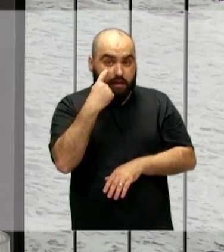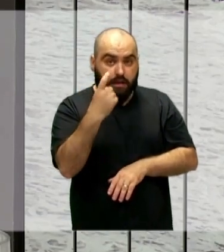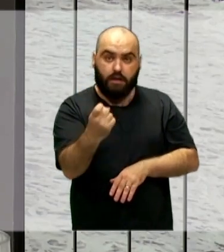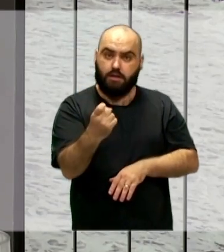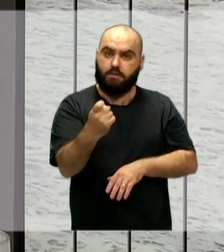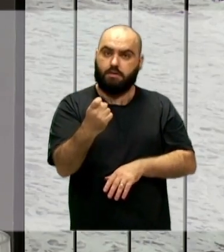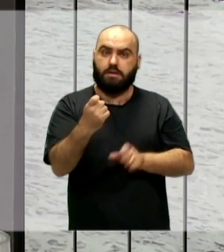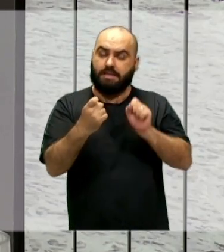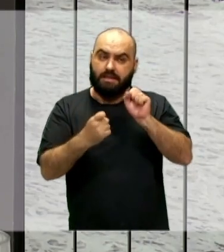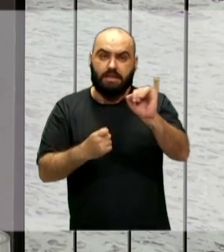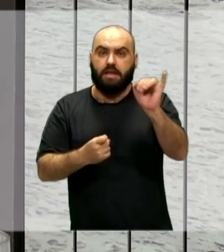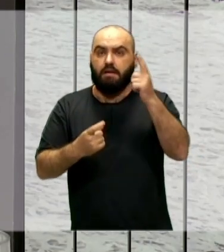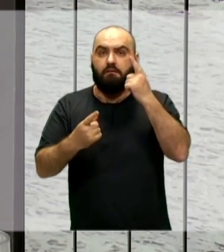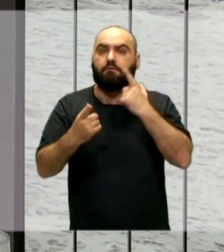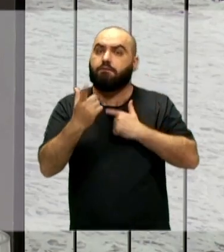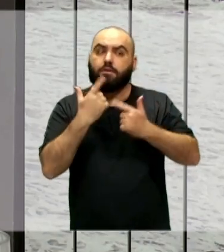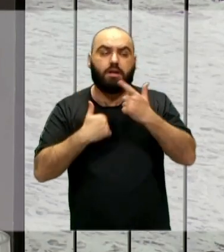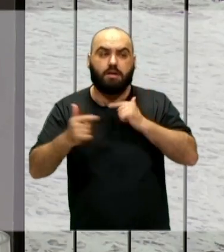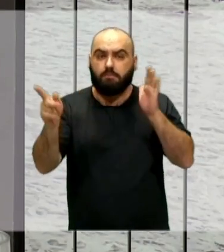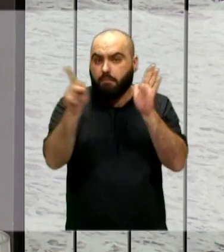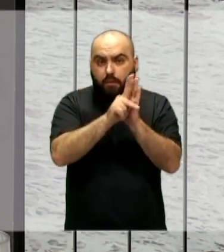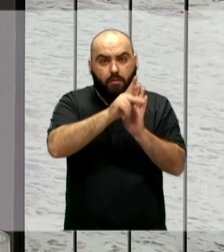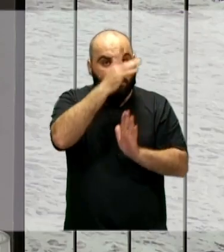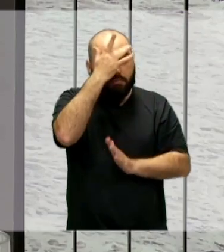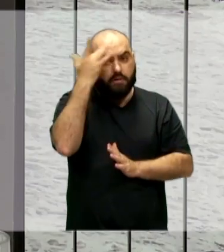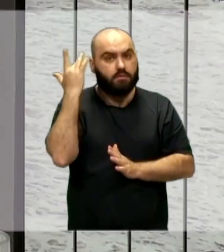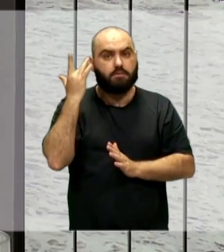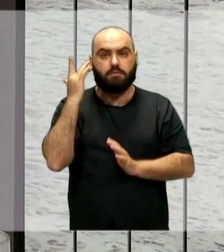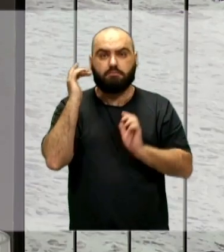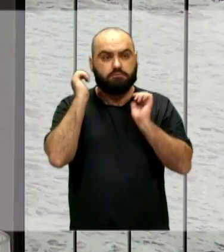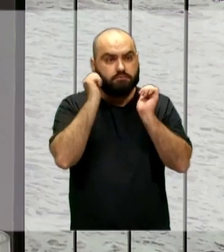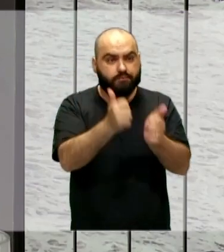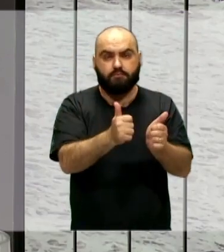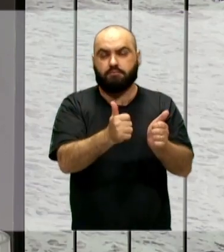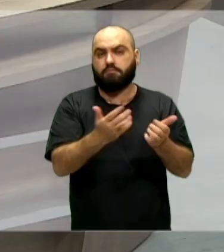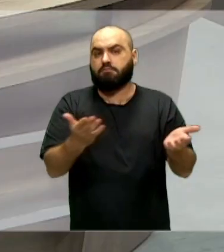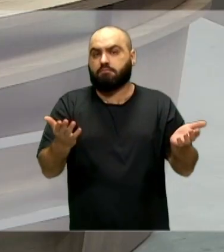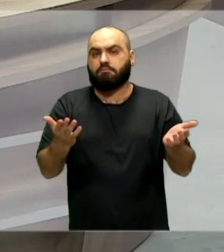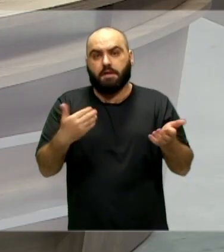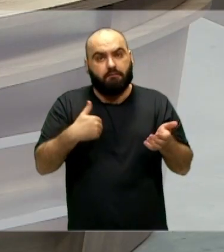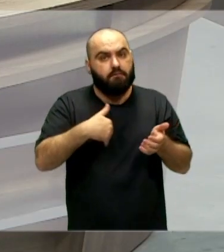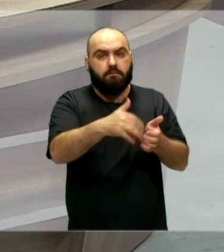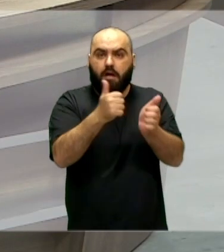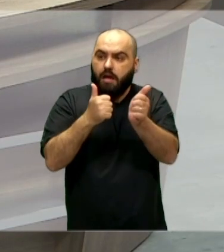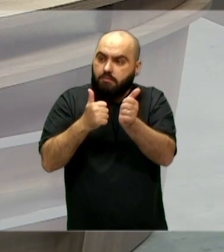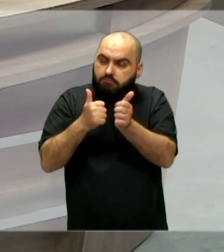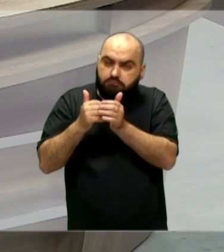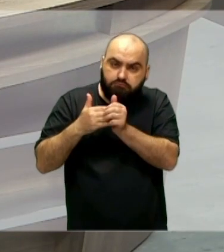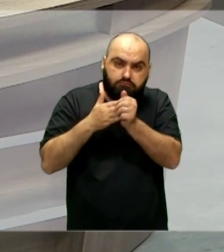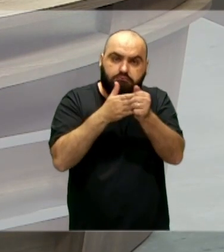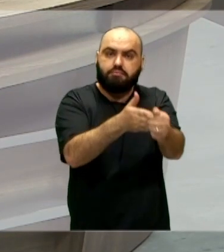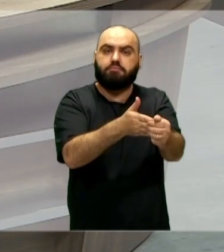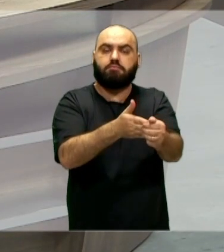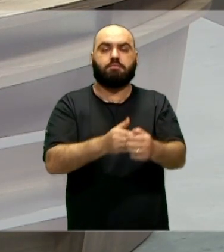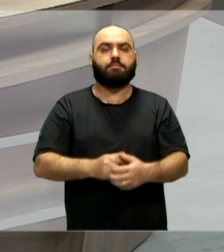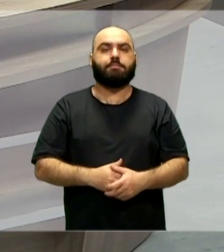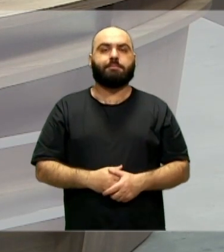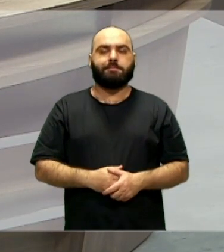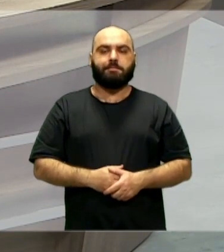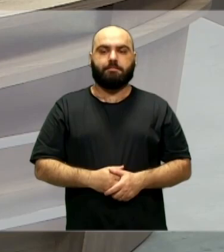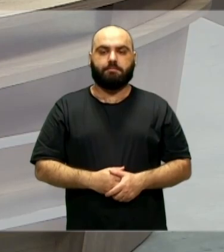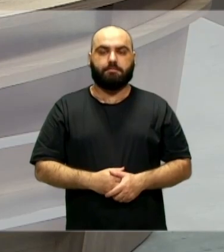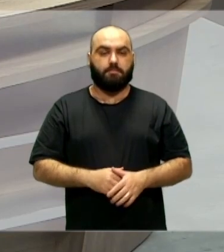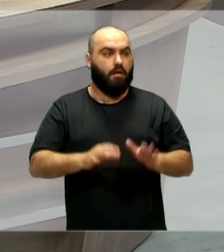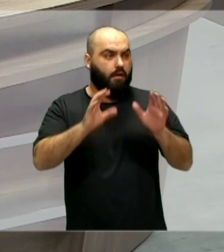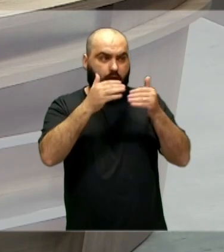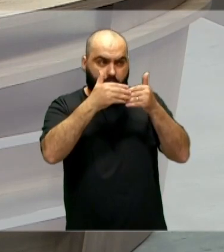do indivíduo. Se não, a gente segue fazendo um acompanhamento clínico. Então, tu disseste antes que é porta